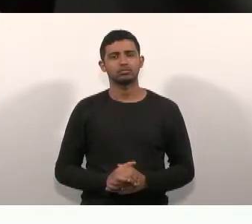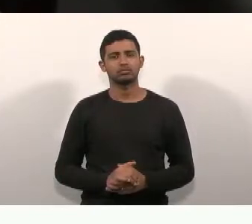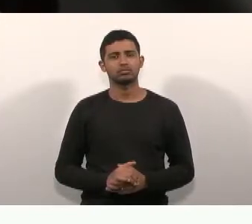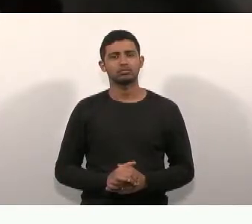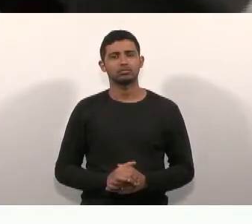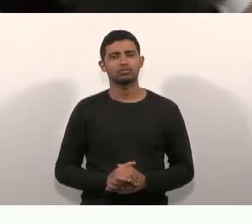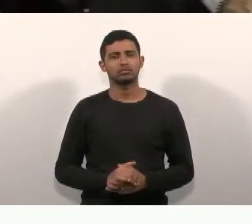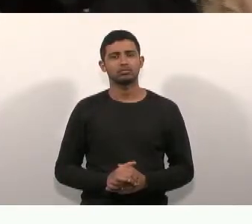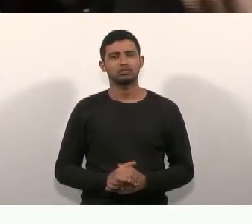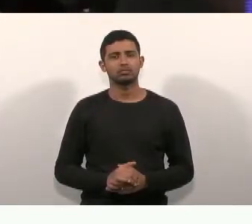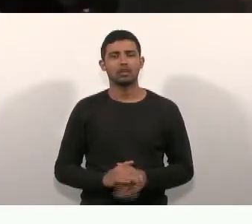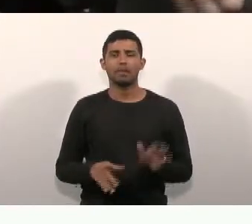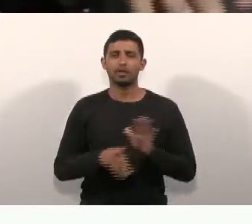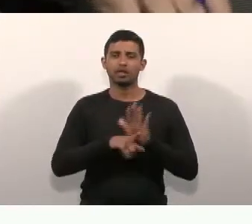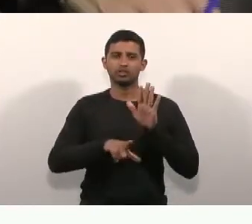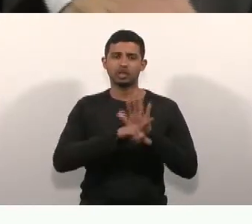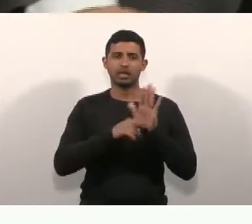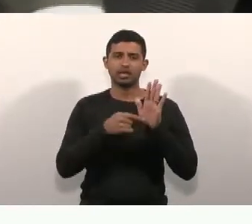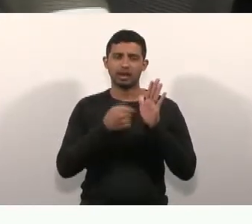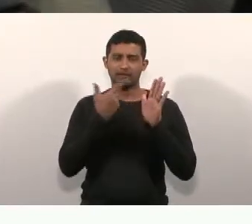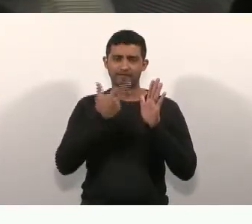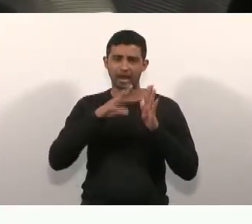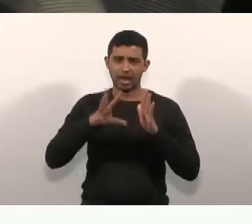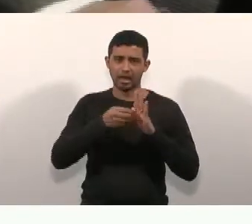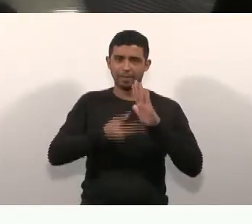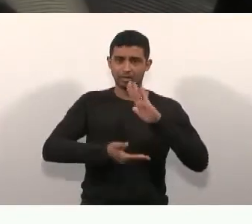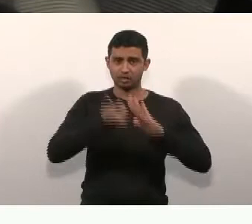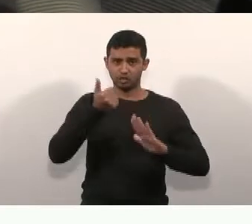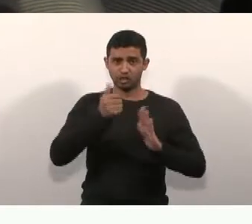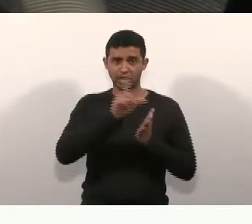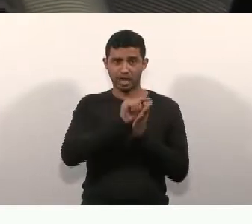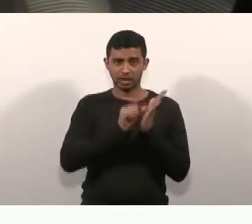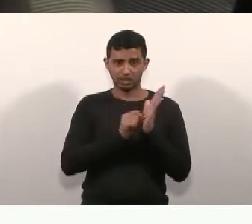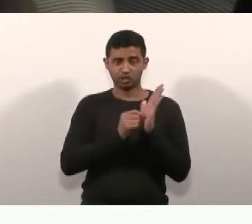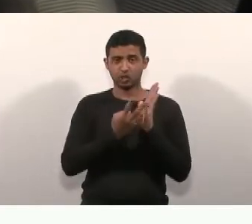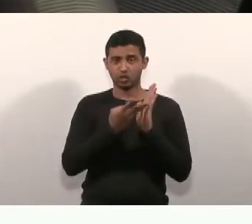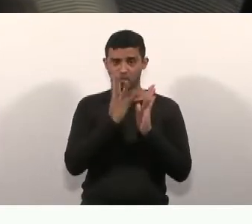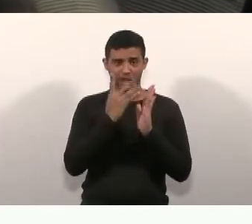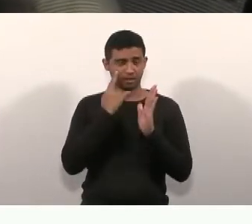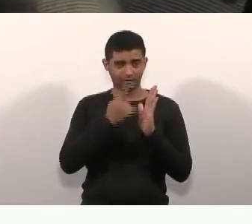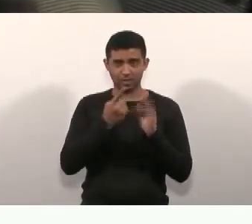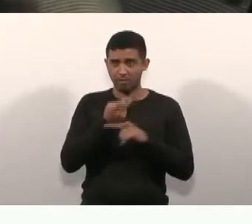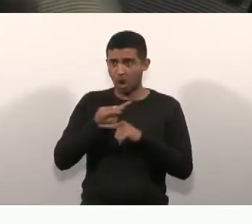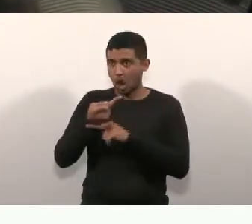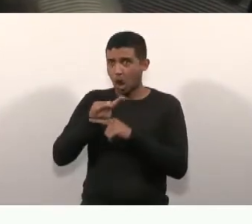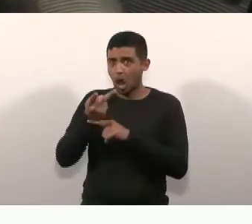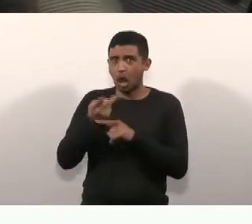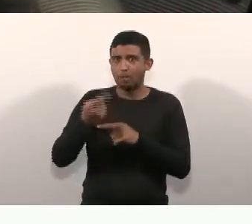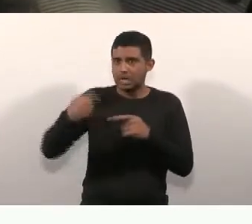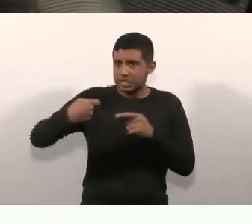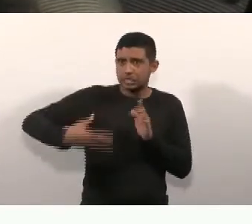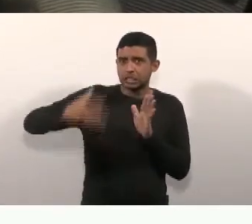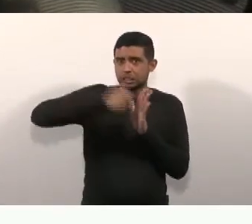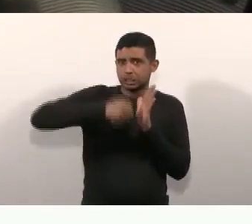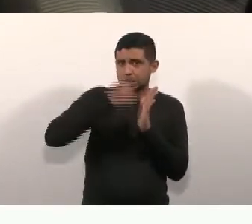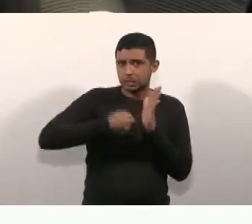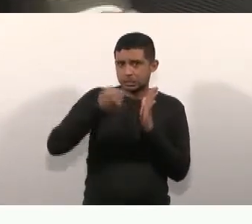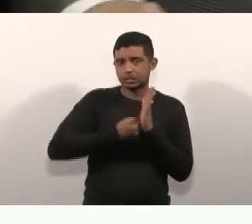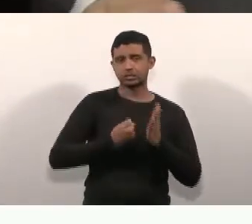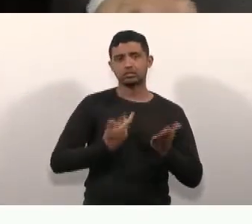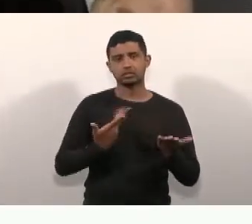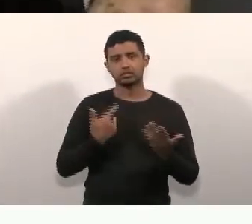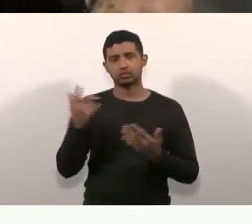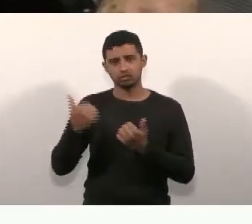E basicamente diz aqui que a emenda retira desse artigo 4º a cassação da inscrição estadual. Então, você está checando com a